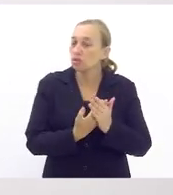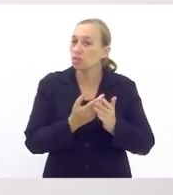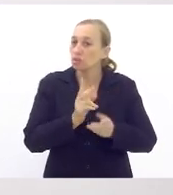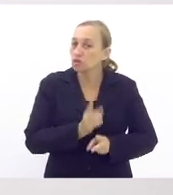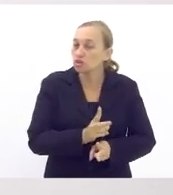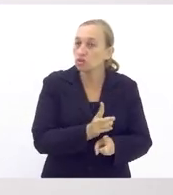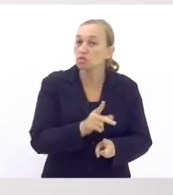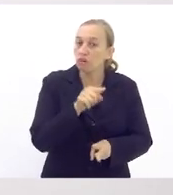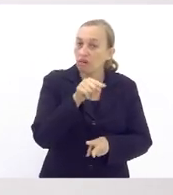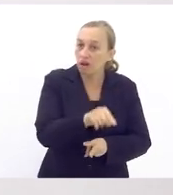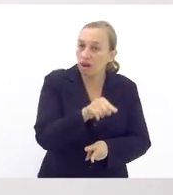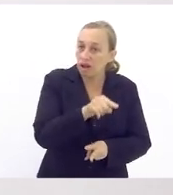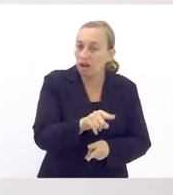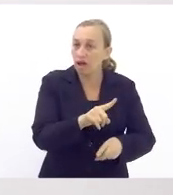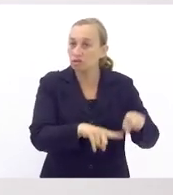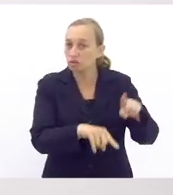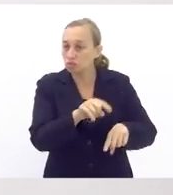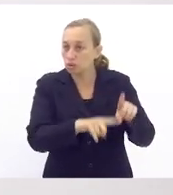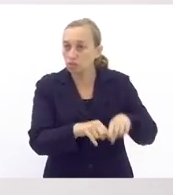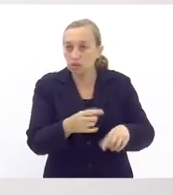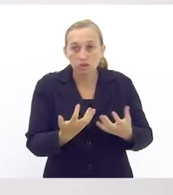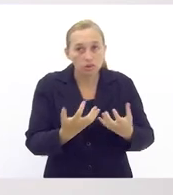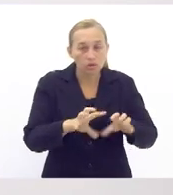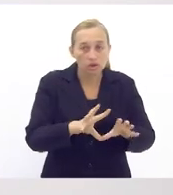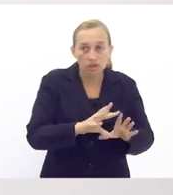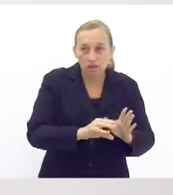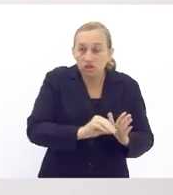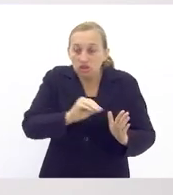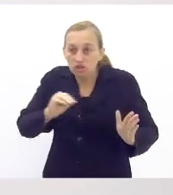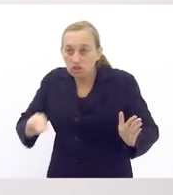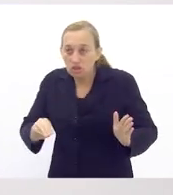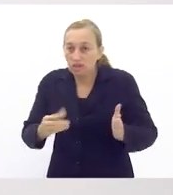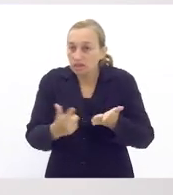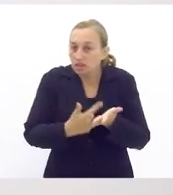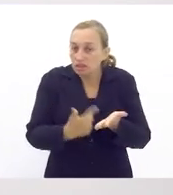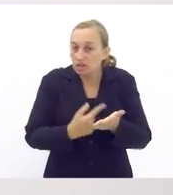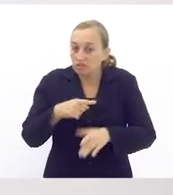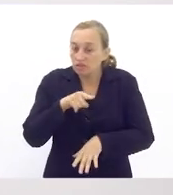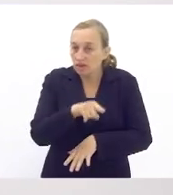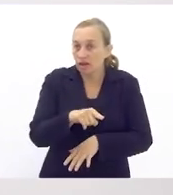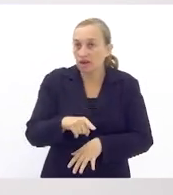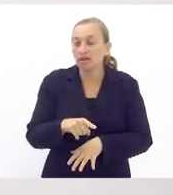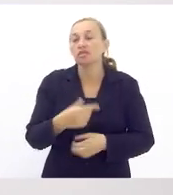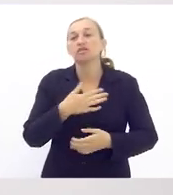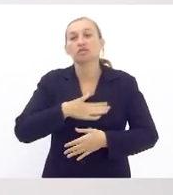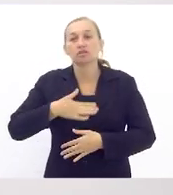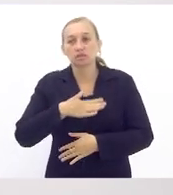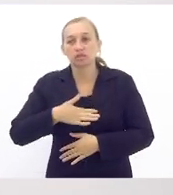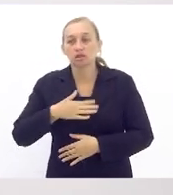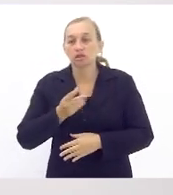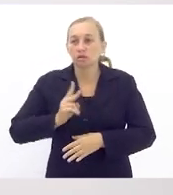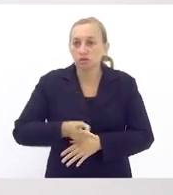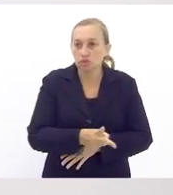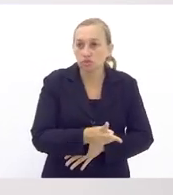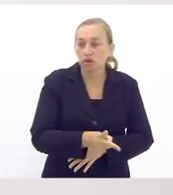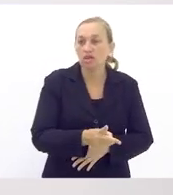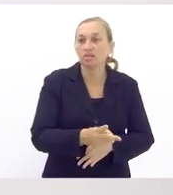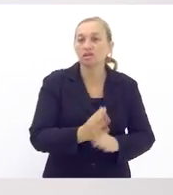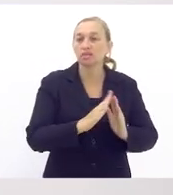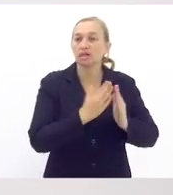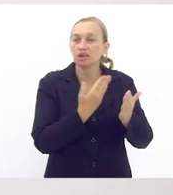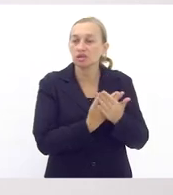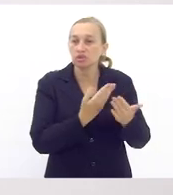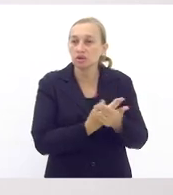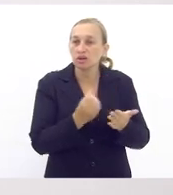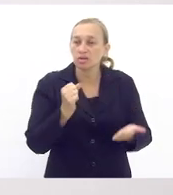no prédio a gente não quer também tirar esse arquivo esse acervo de lá Gostaríamos que ficasse na escola para marcarmos a nossa